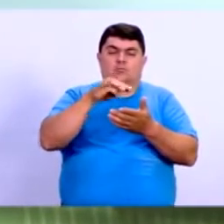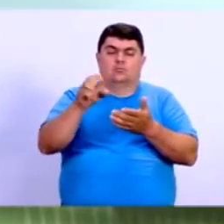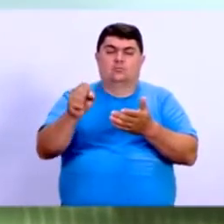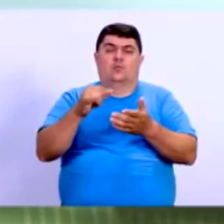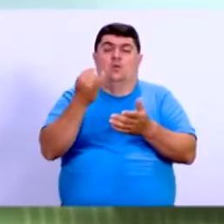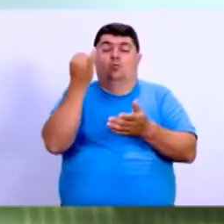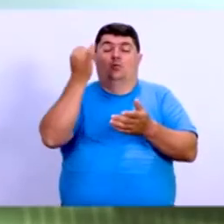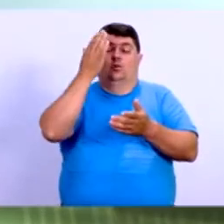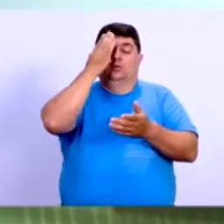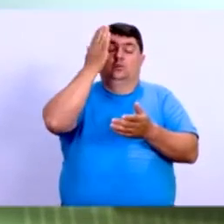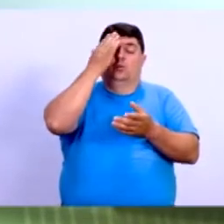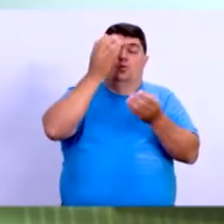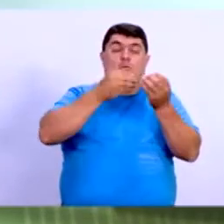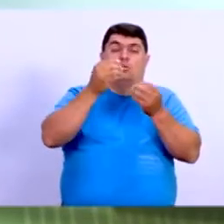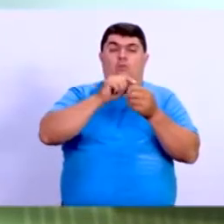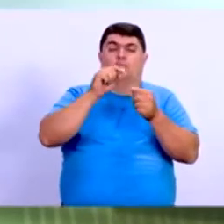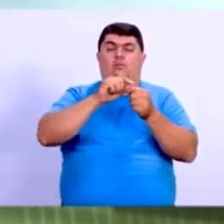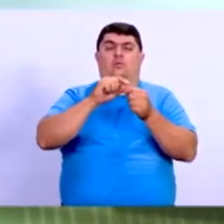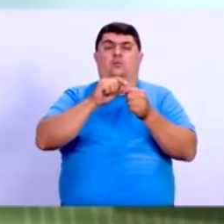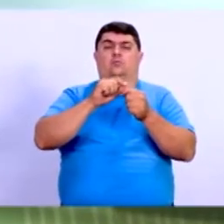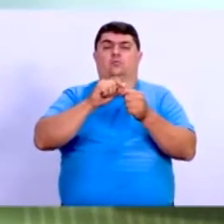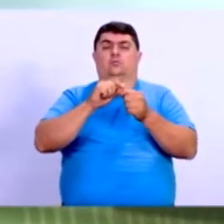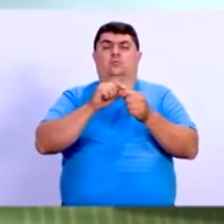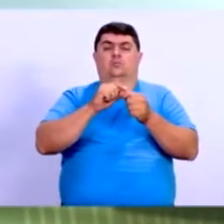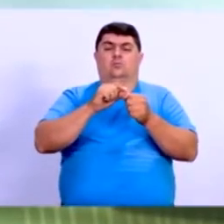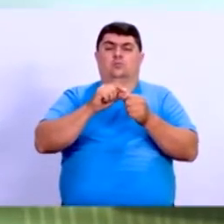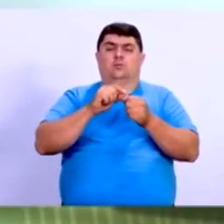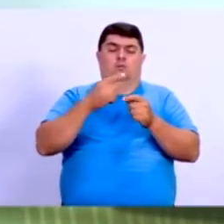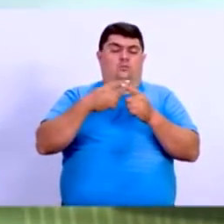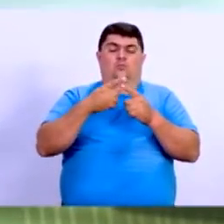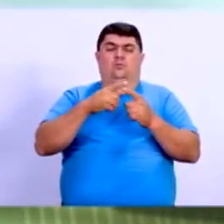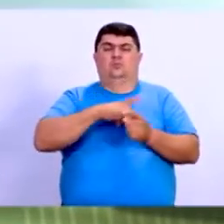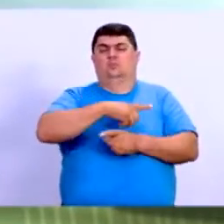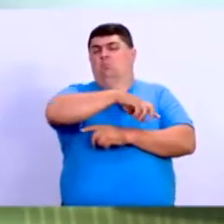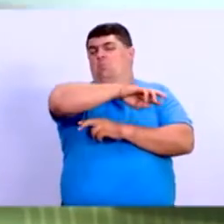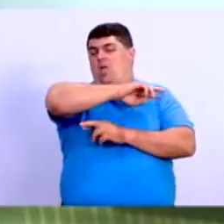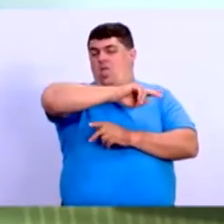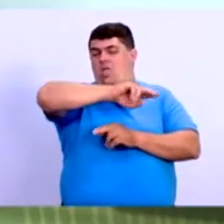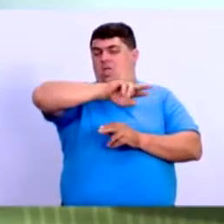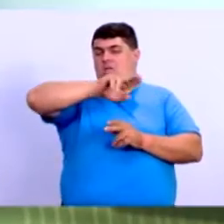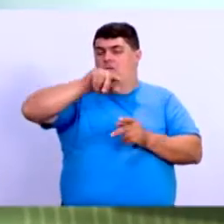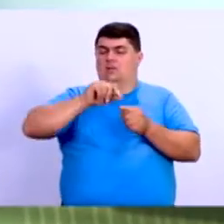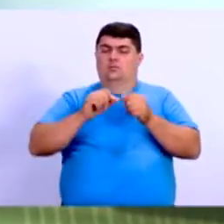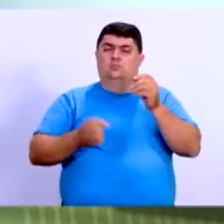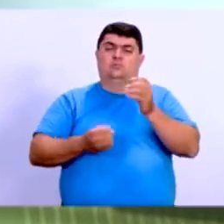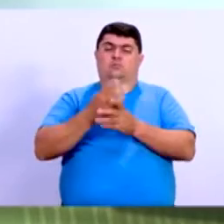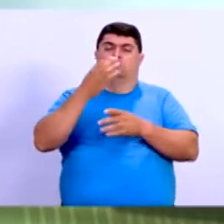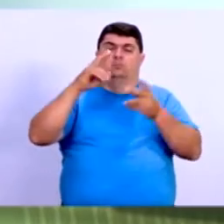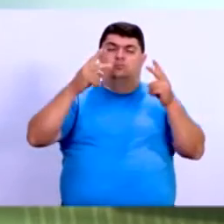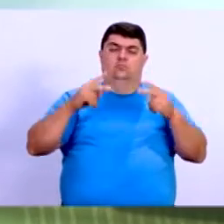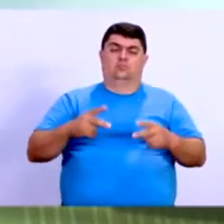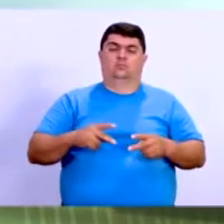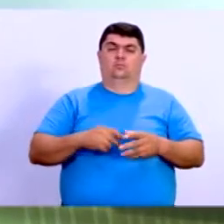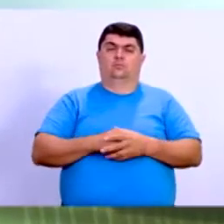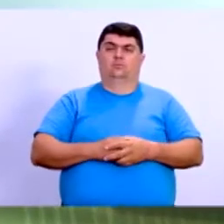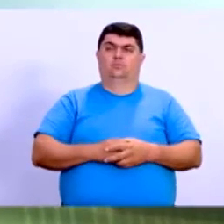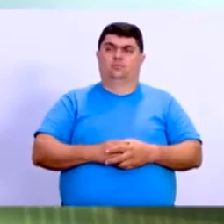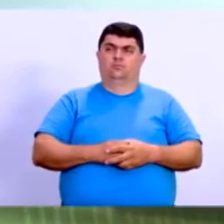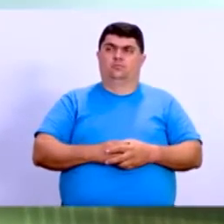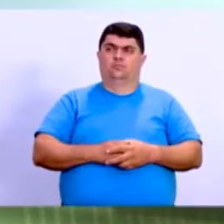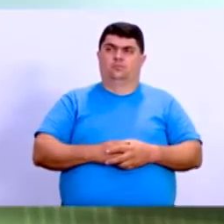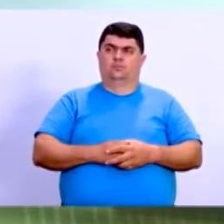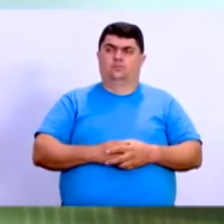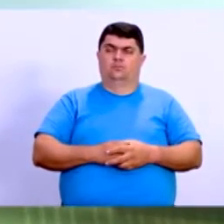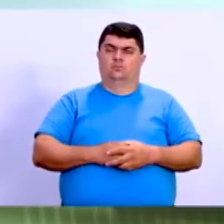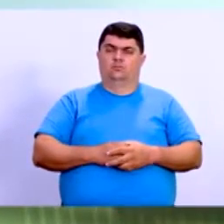relação, porque existem várias formas de você desenvolver o sistema, tá?